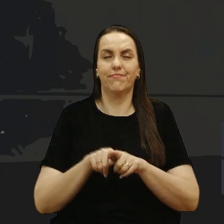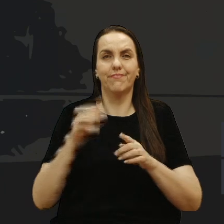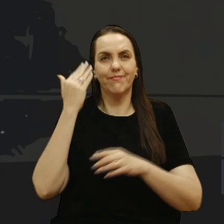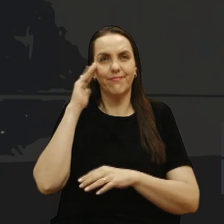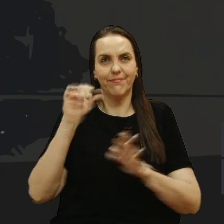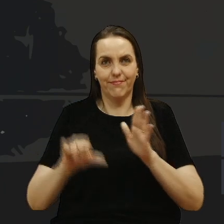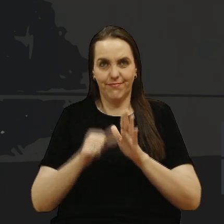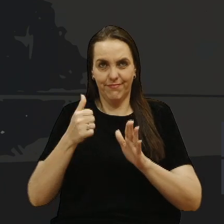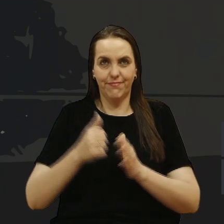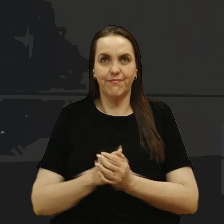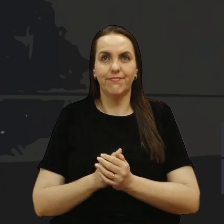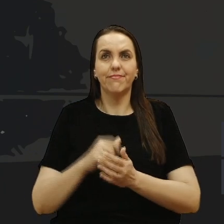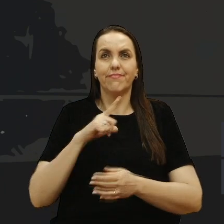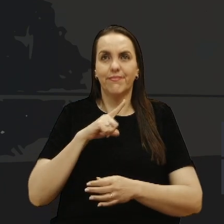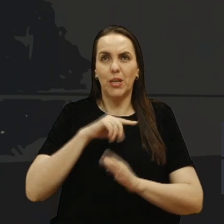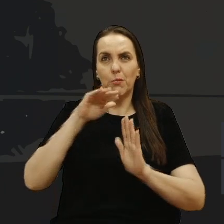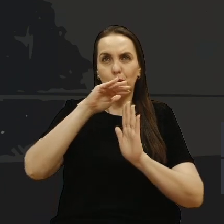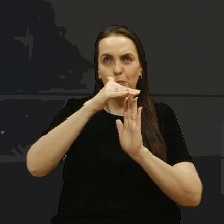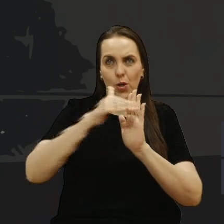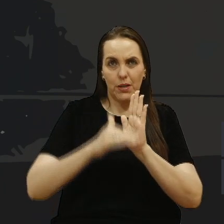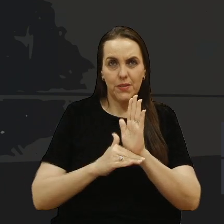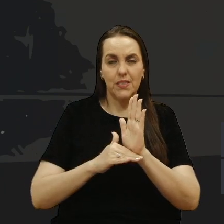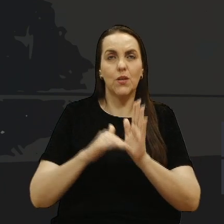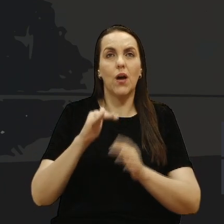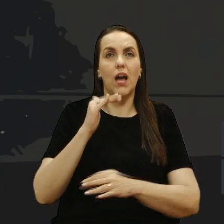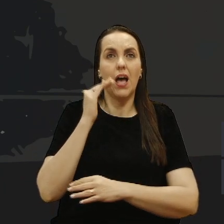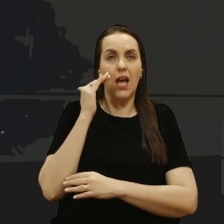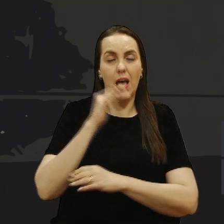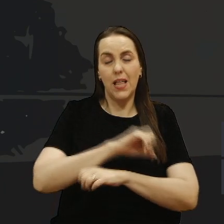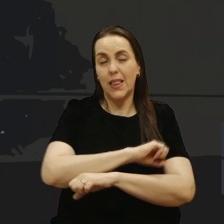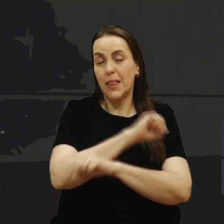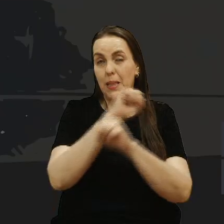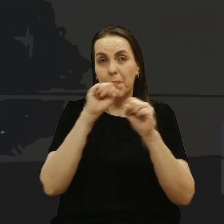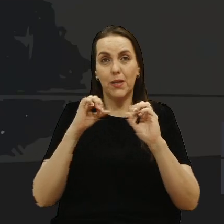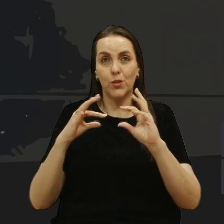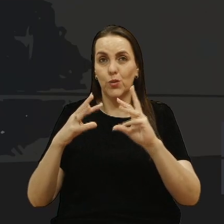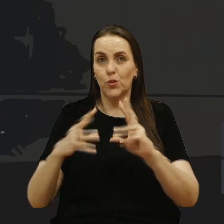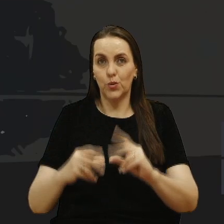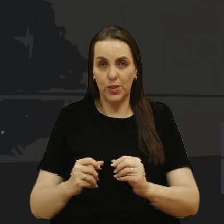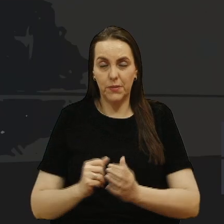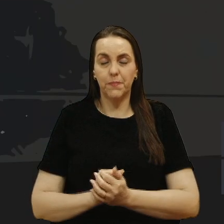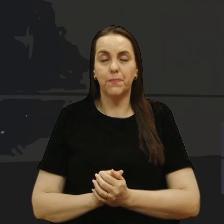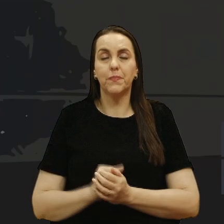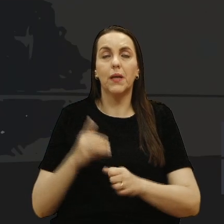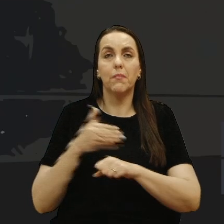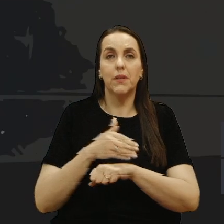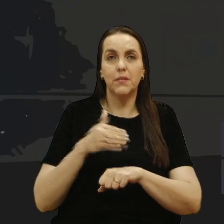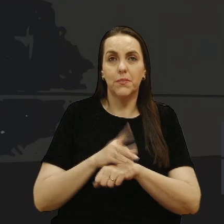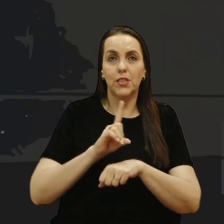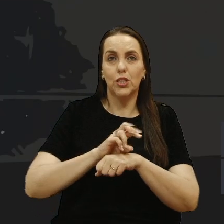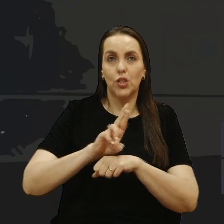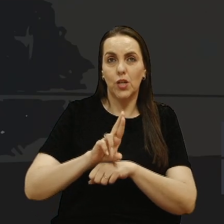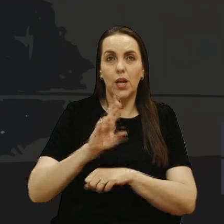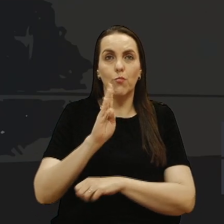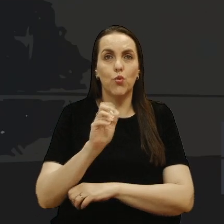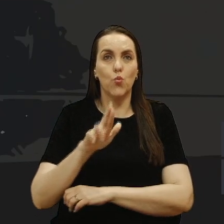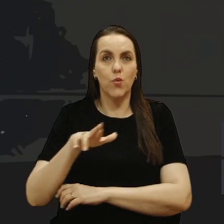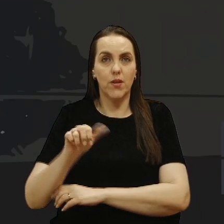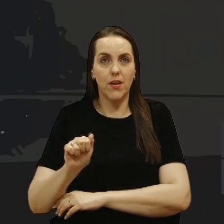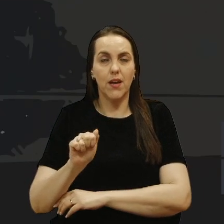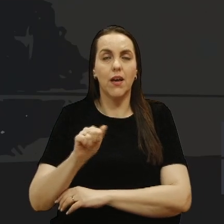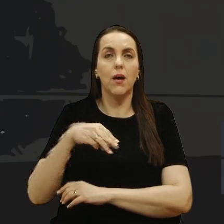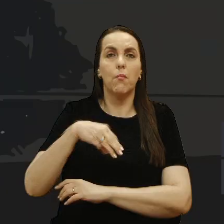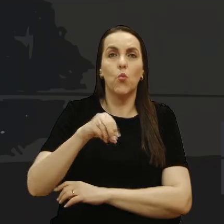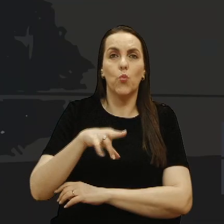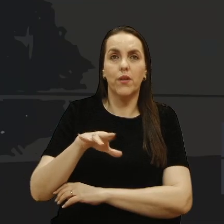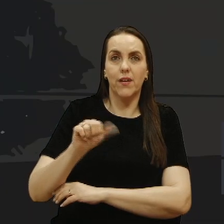gente vai ter programação a manhã inteira. Nós teremos aí a participação da doutora Bruna Camassola, da Mônica Menegatti,